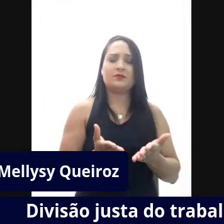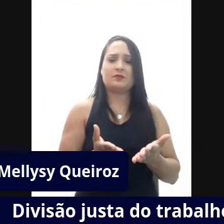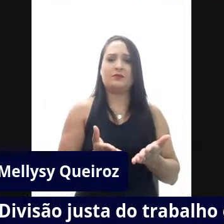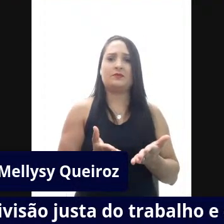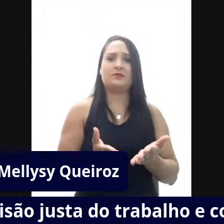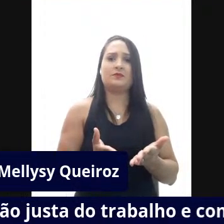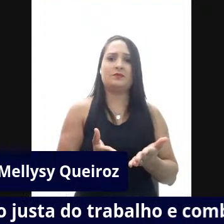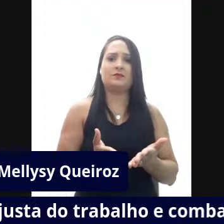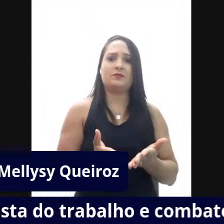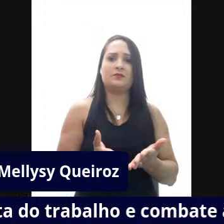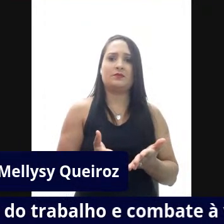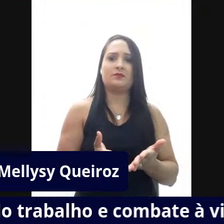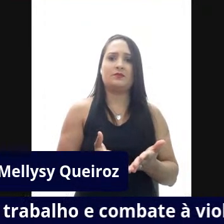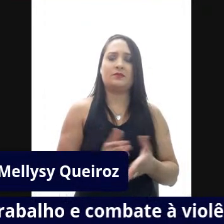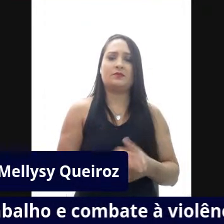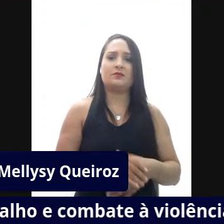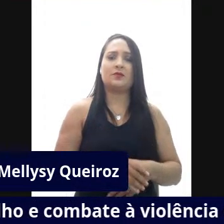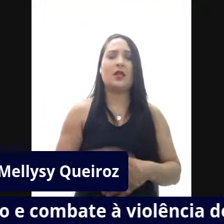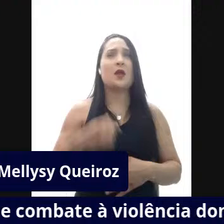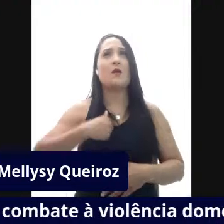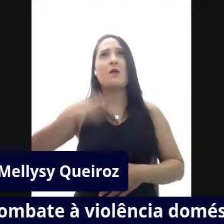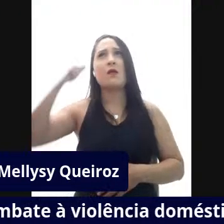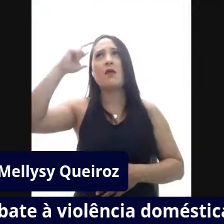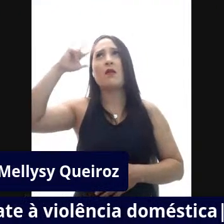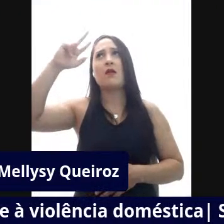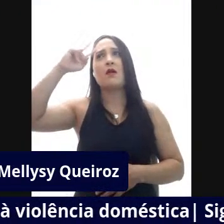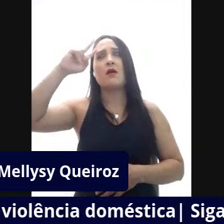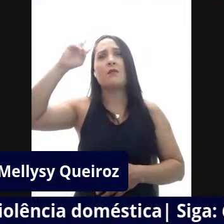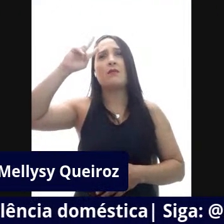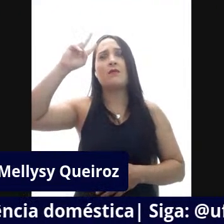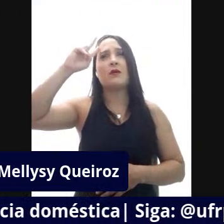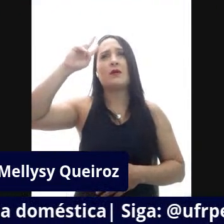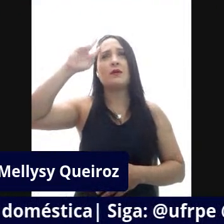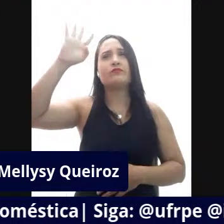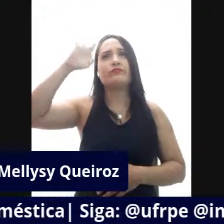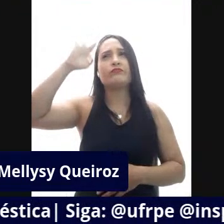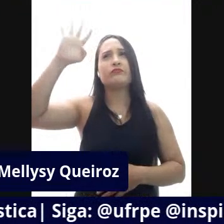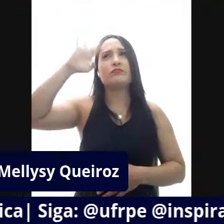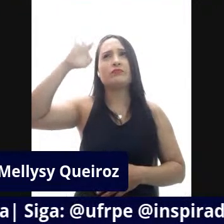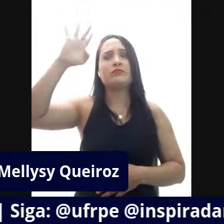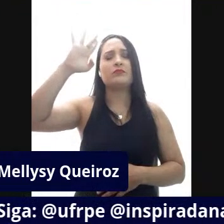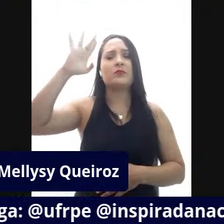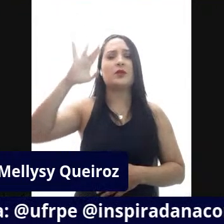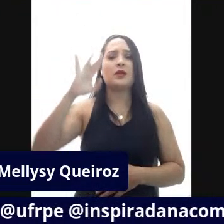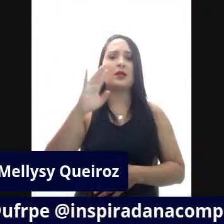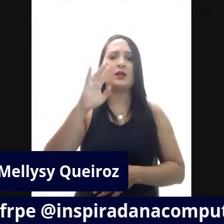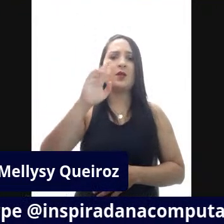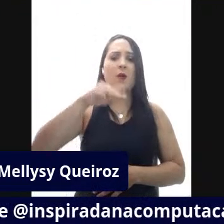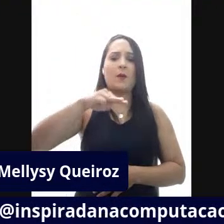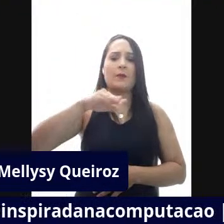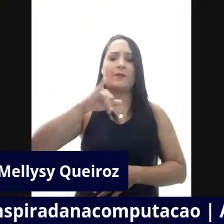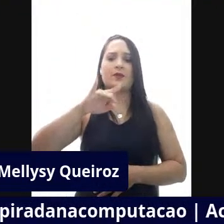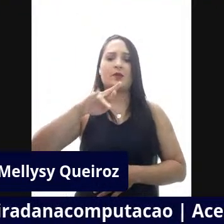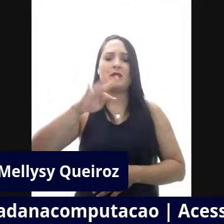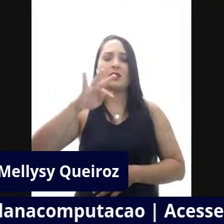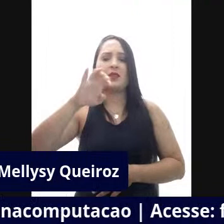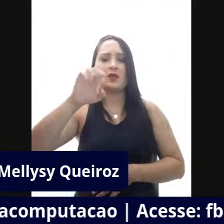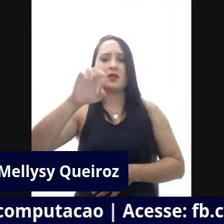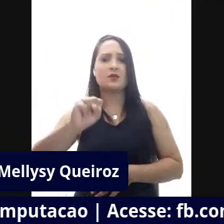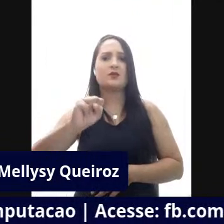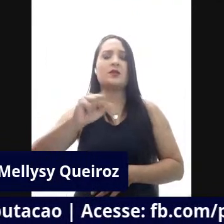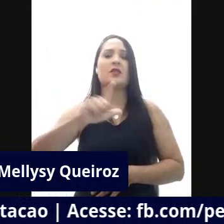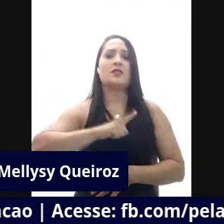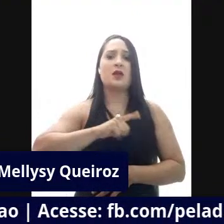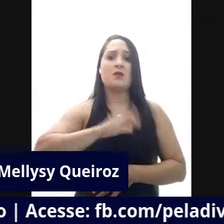Ela lembrou muito bem, né? A Mirtes e a Marta são histórias de mulheres que representam um percentual elevado